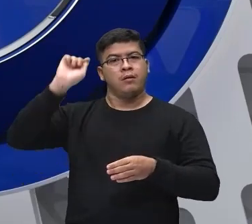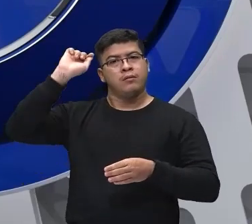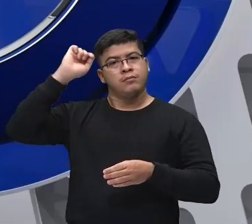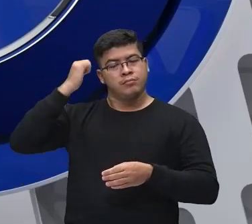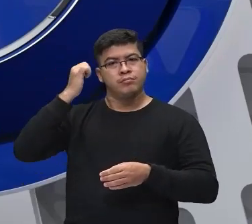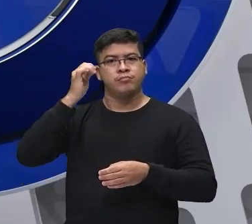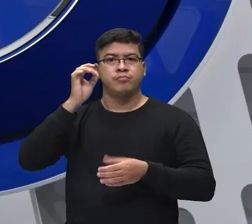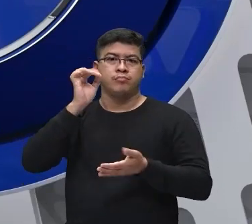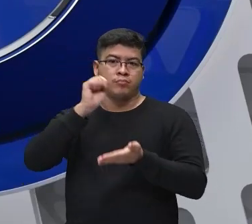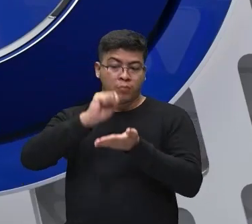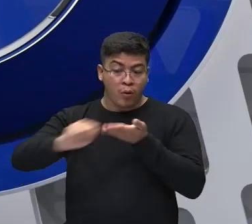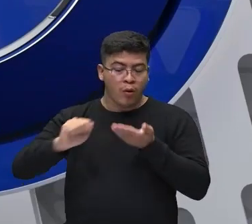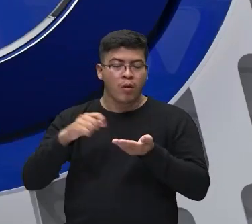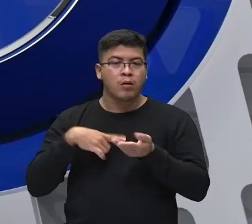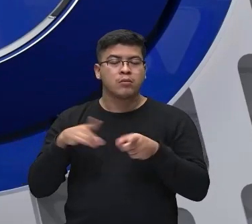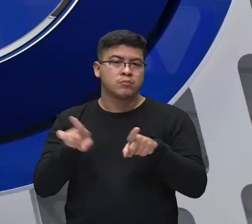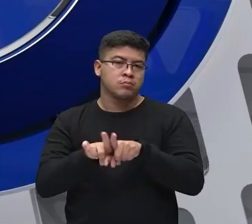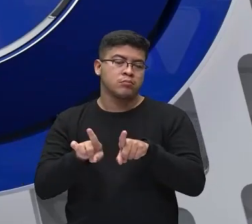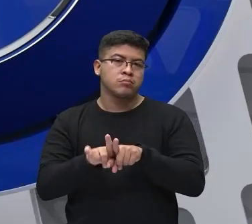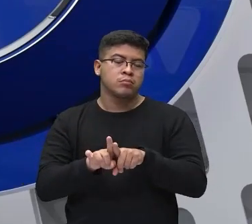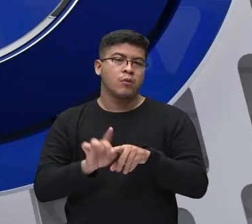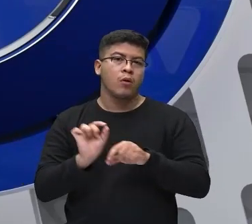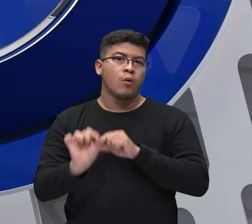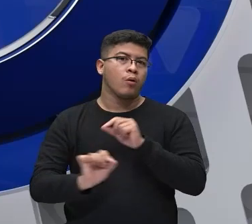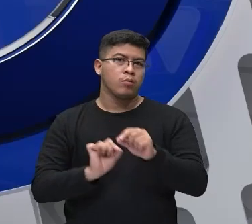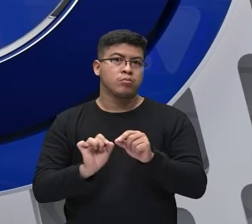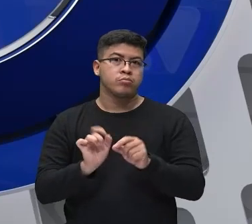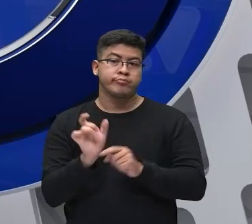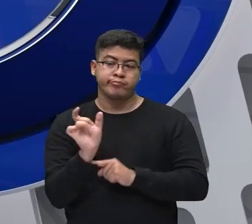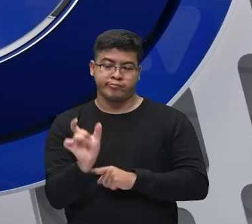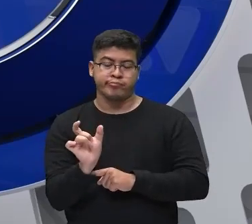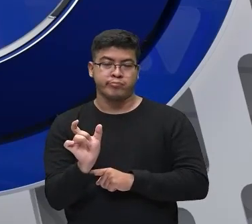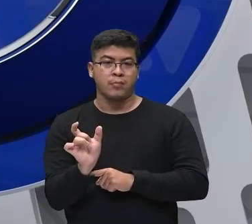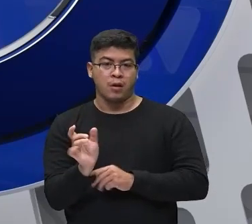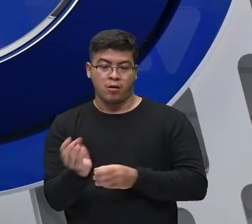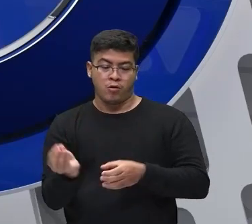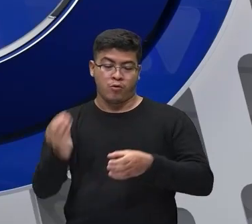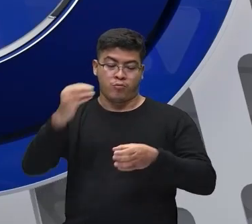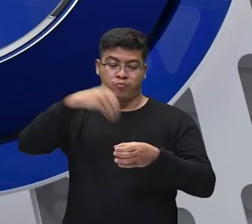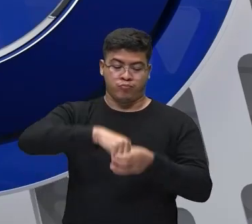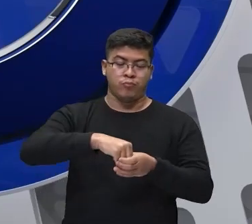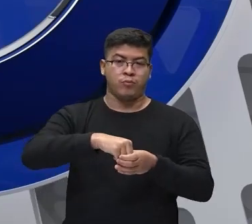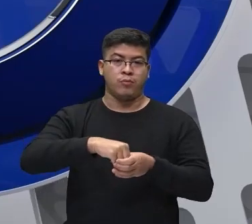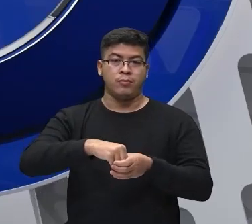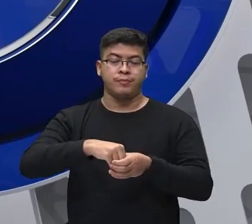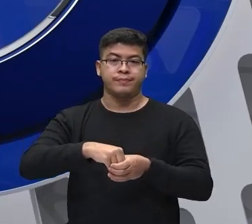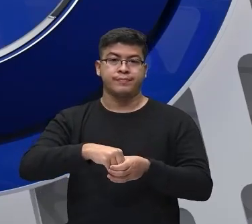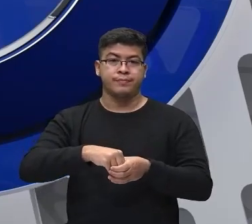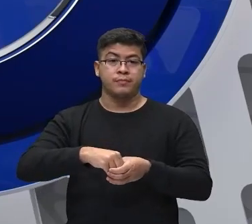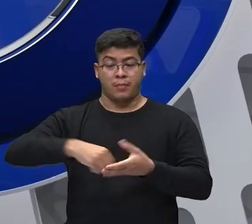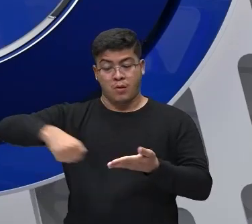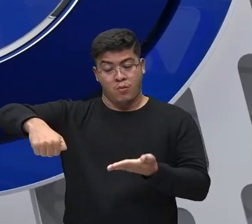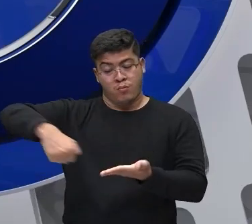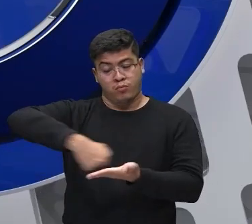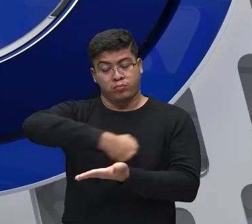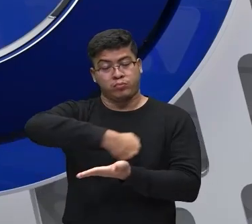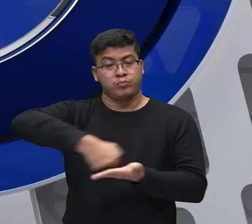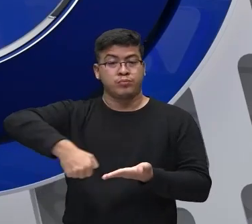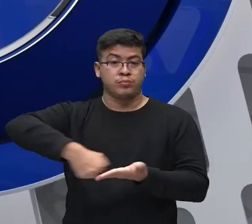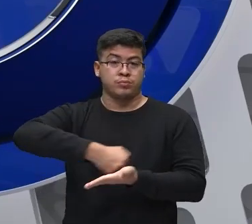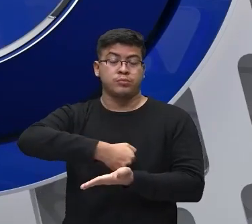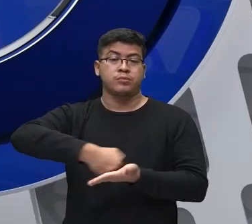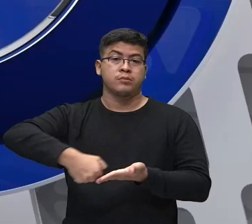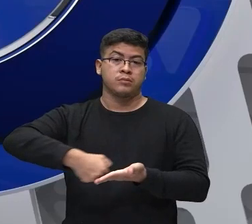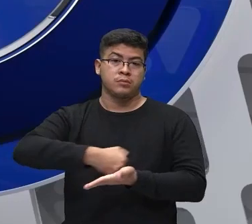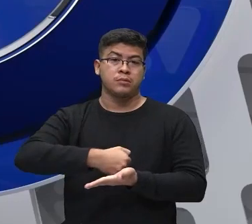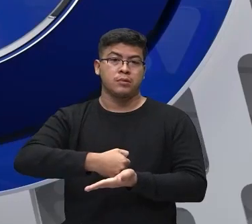dentro, e com esse utensílio é que eram feitos aí, passavam as roupas, né, das